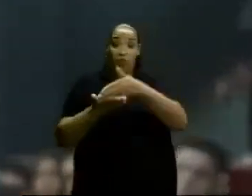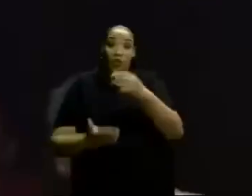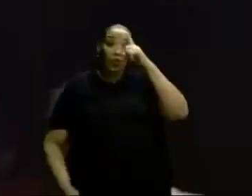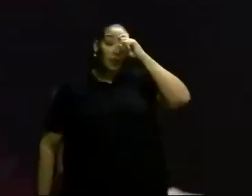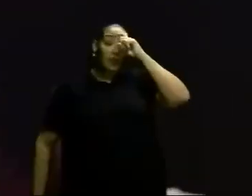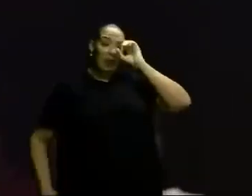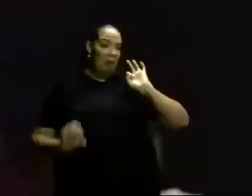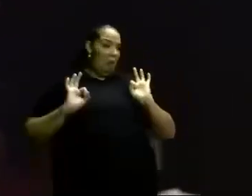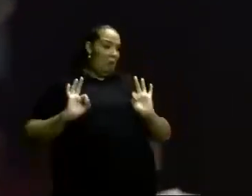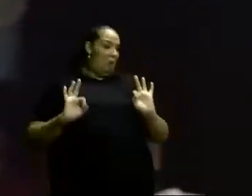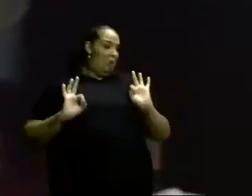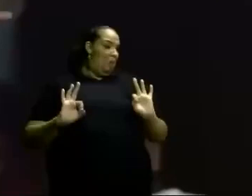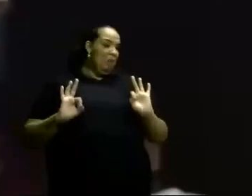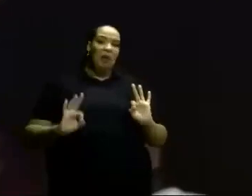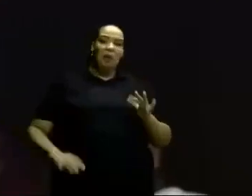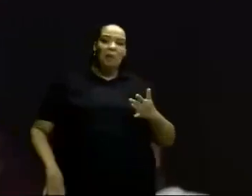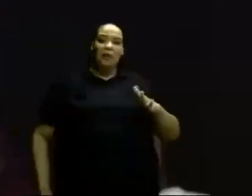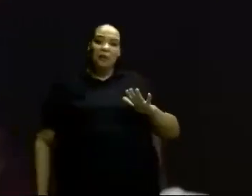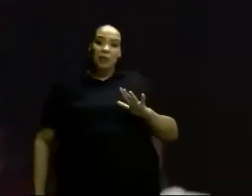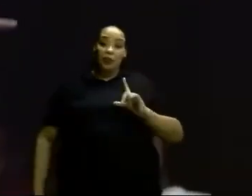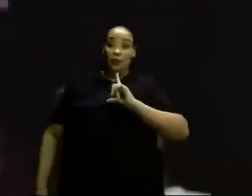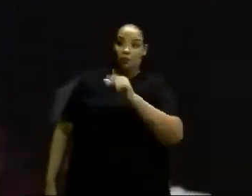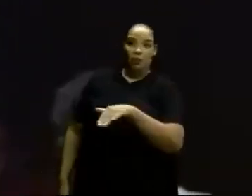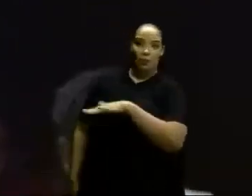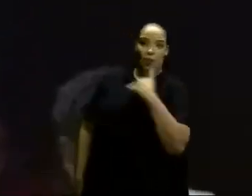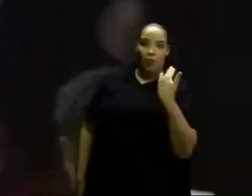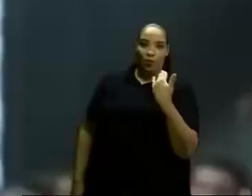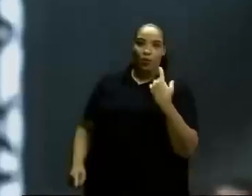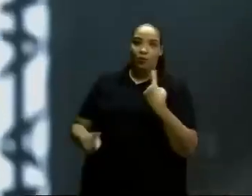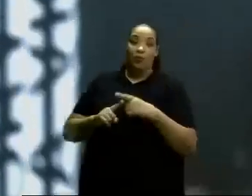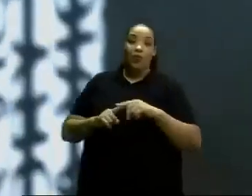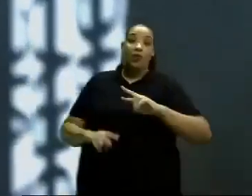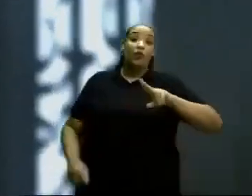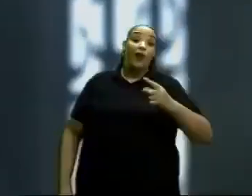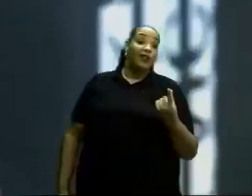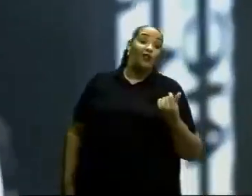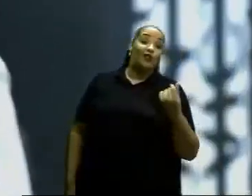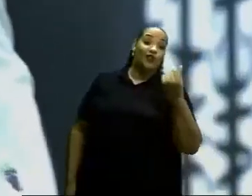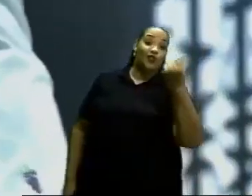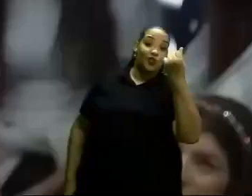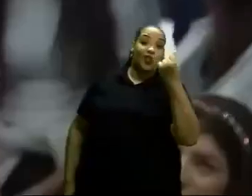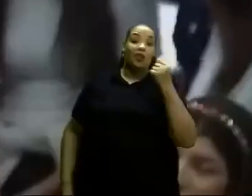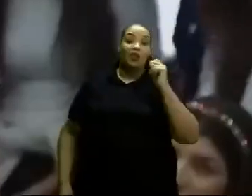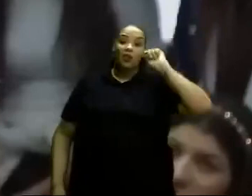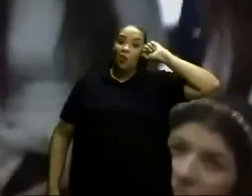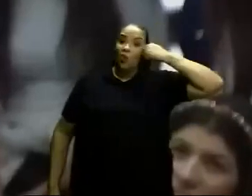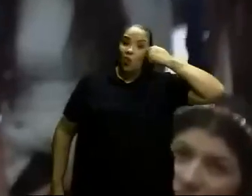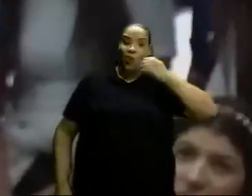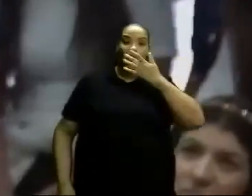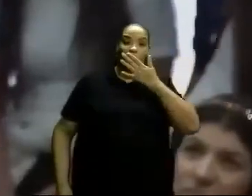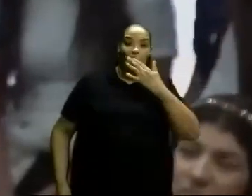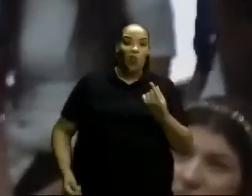top, mais ou menos, e sair morto. Porque não era questão de dinheiro, de raça, de